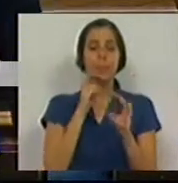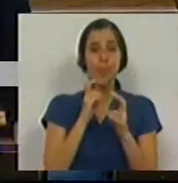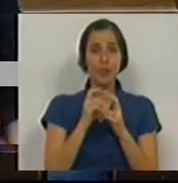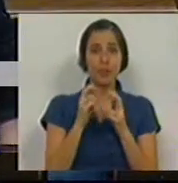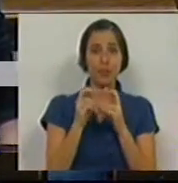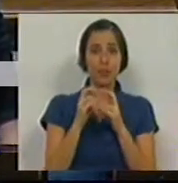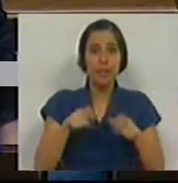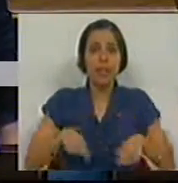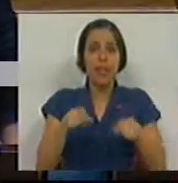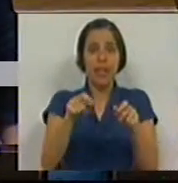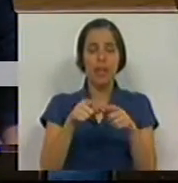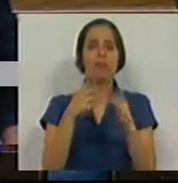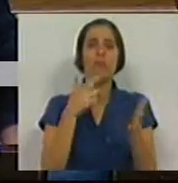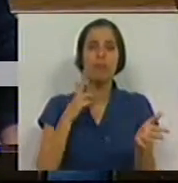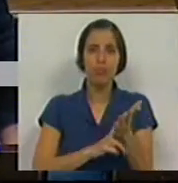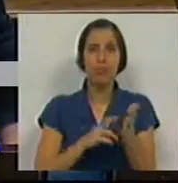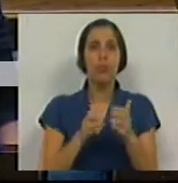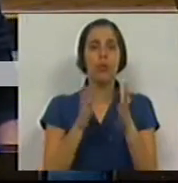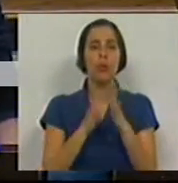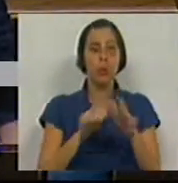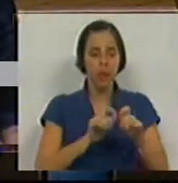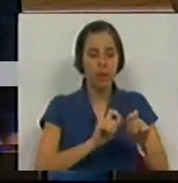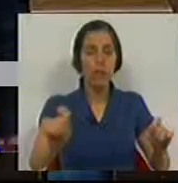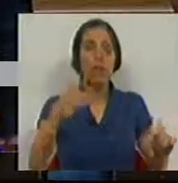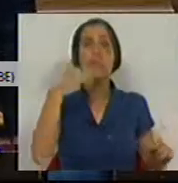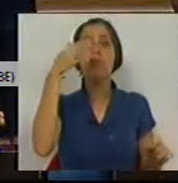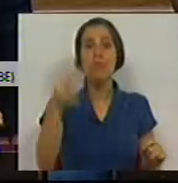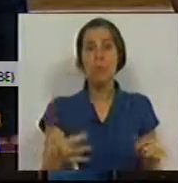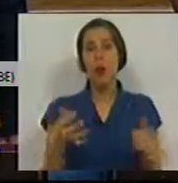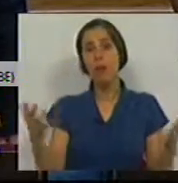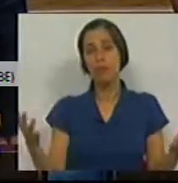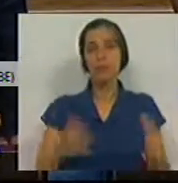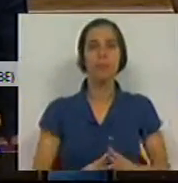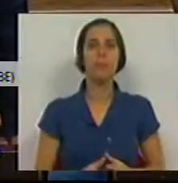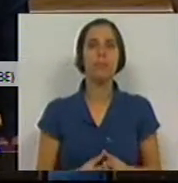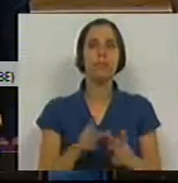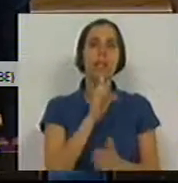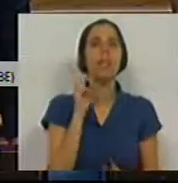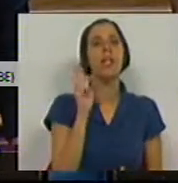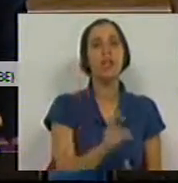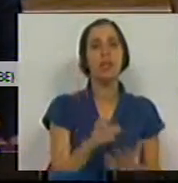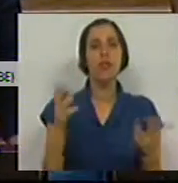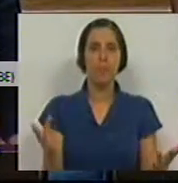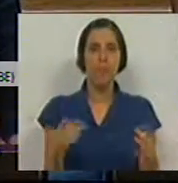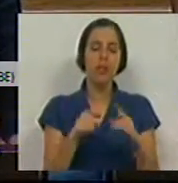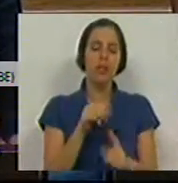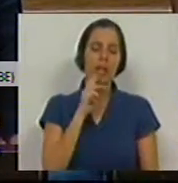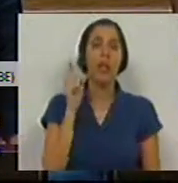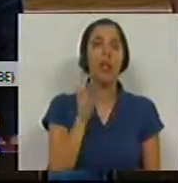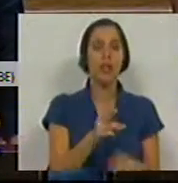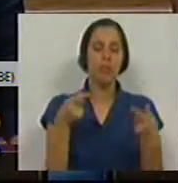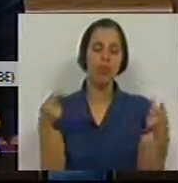eletrificação seja efetiva para todo o traçado e que a resposta seja uma